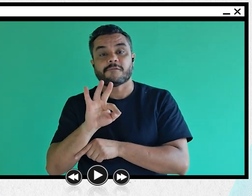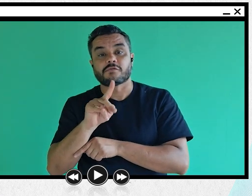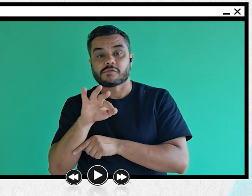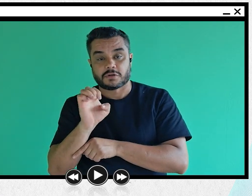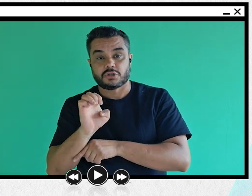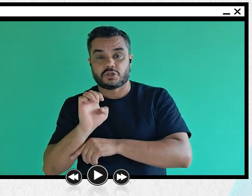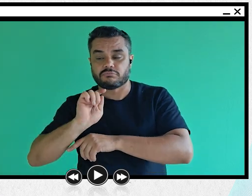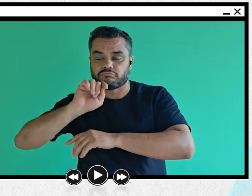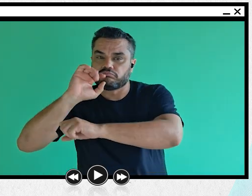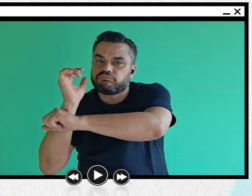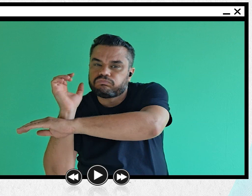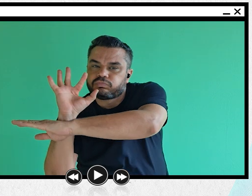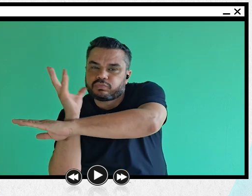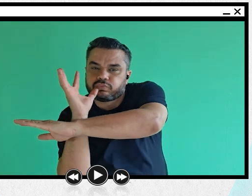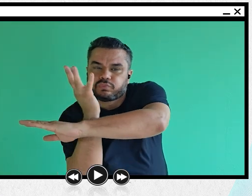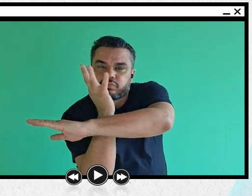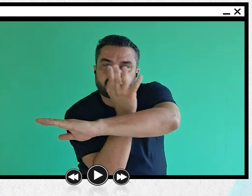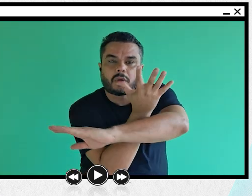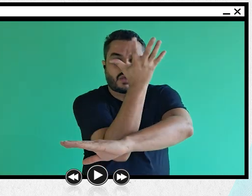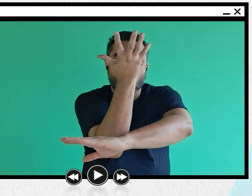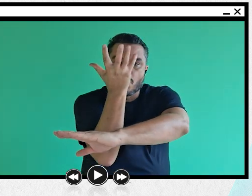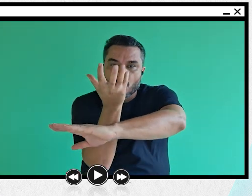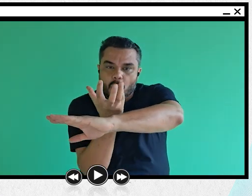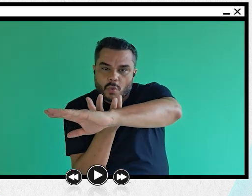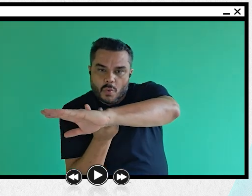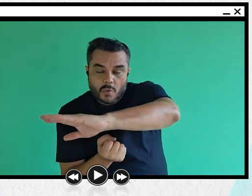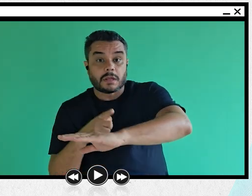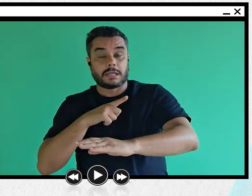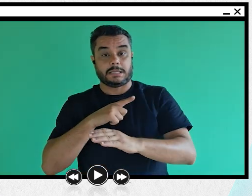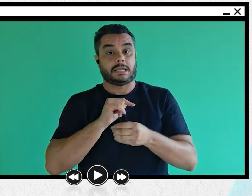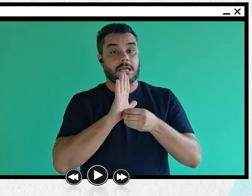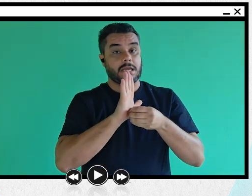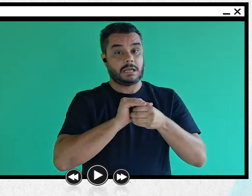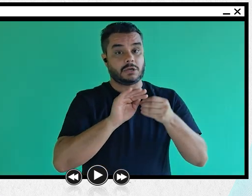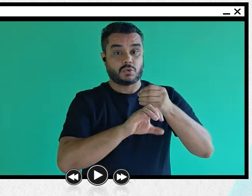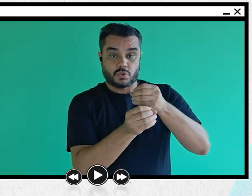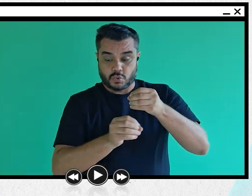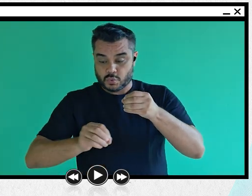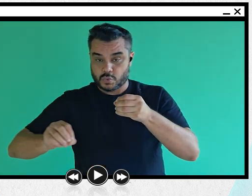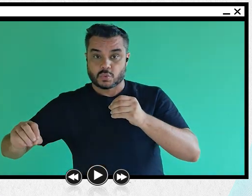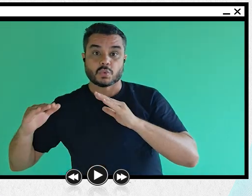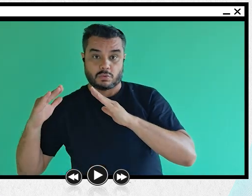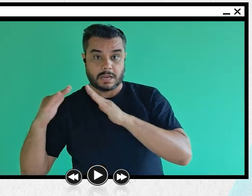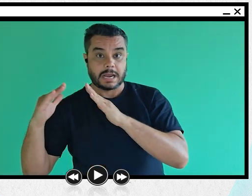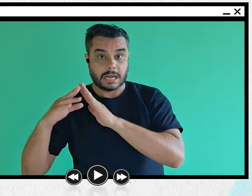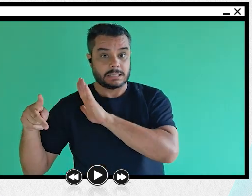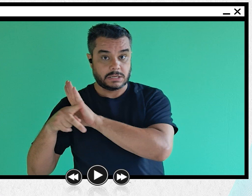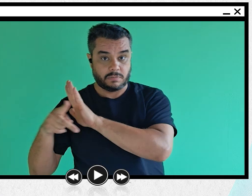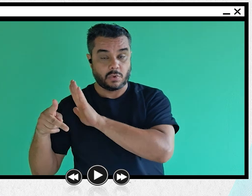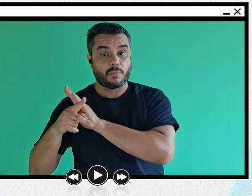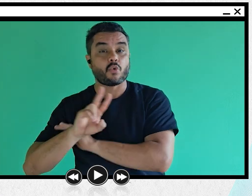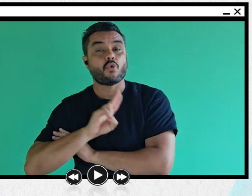tinha comentado com vocês na outra aula. Então, a gente tem o esgoto da residência, o esgoto do vaso sanitário, chamado de